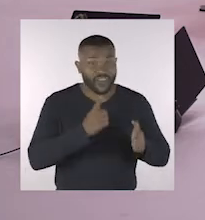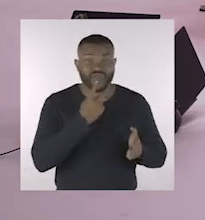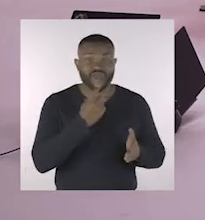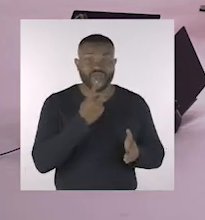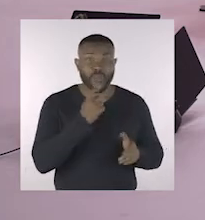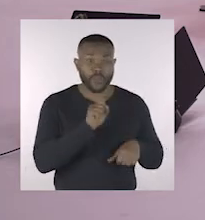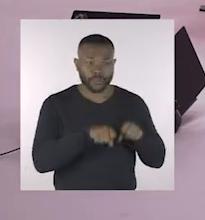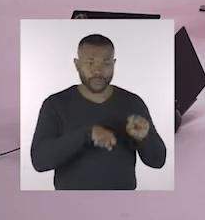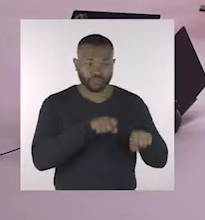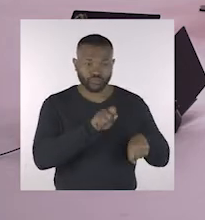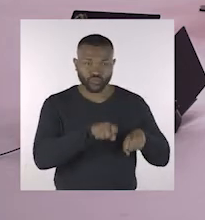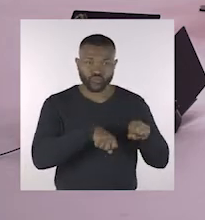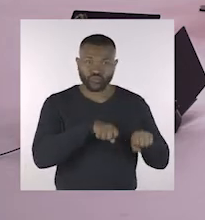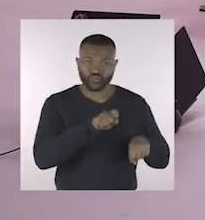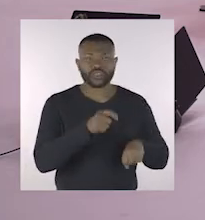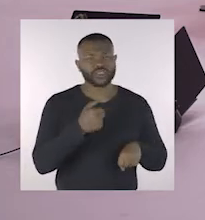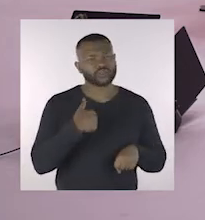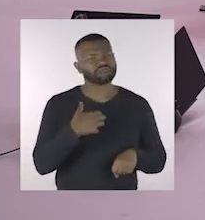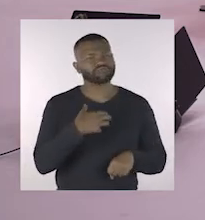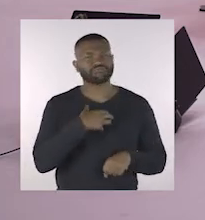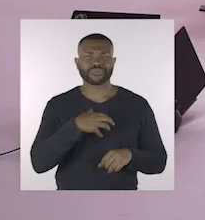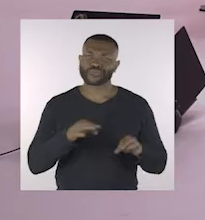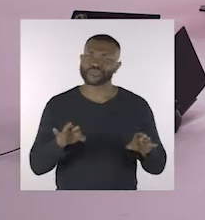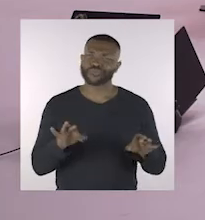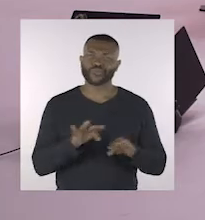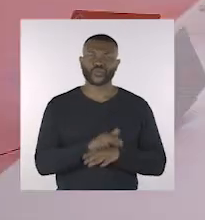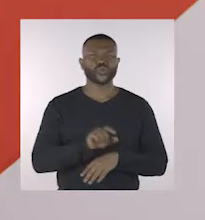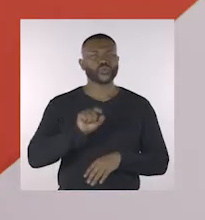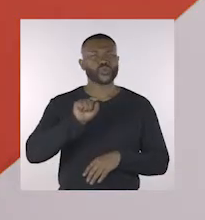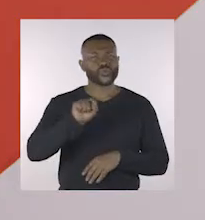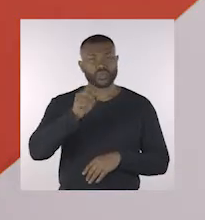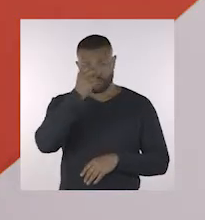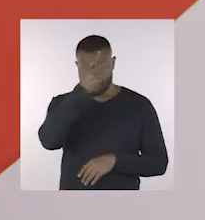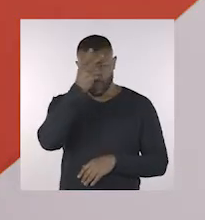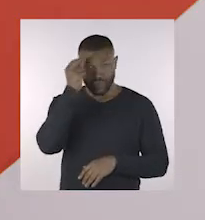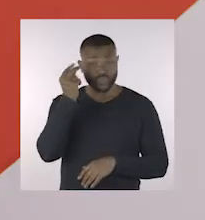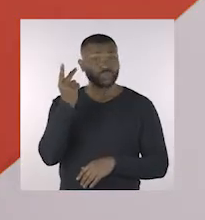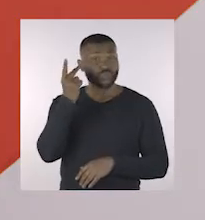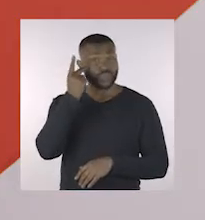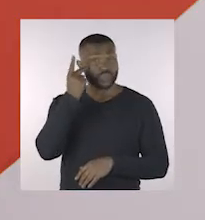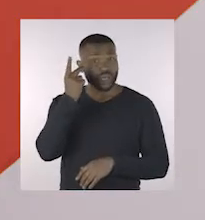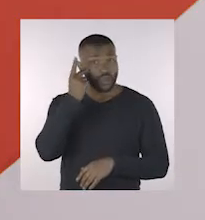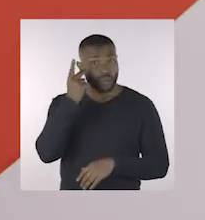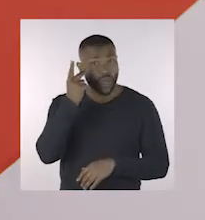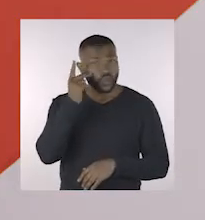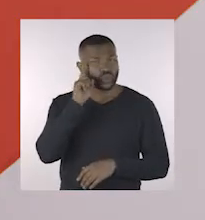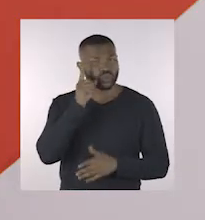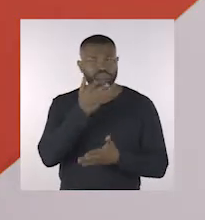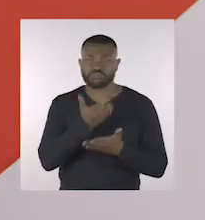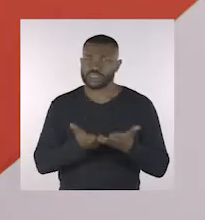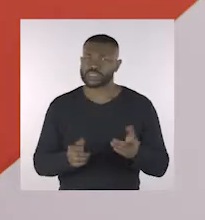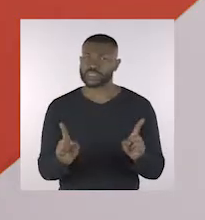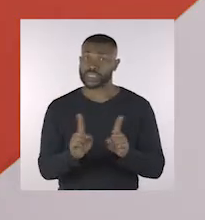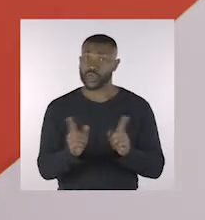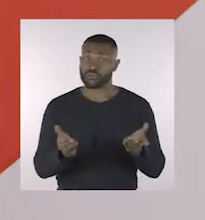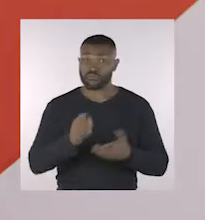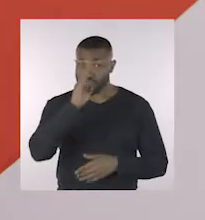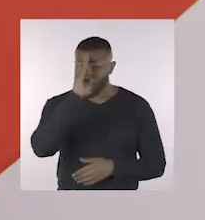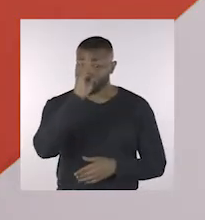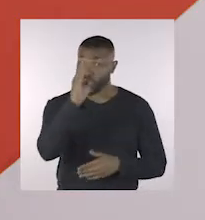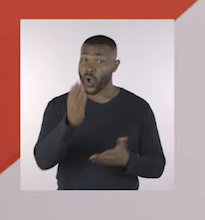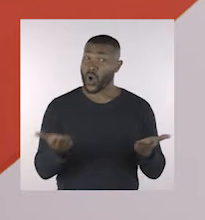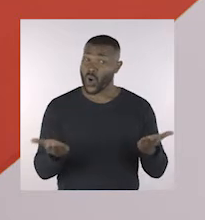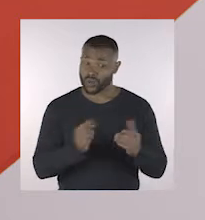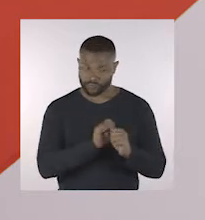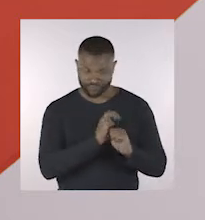hidrovias então por isso que eu me sinto preparado para governar São Paulo para não perder nenhum dia Principalmente